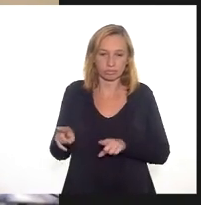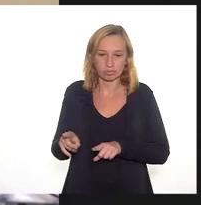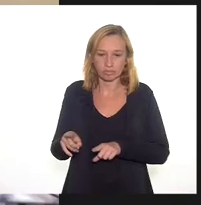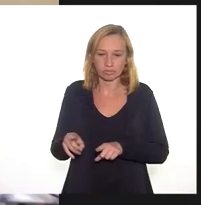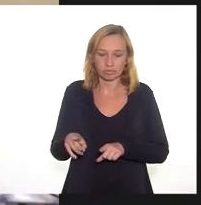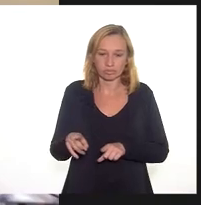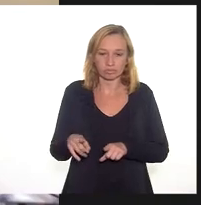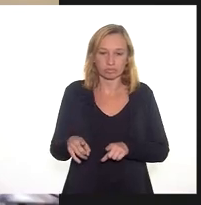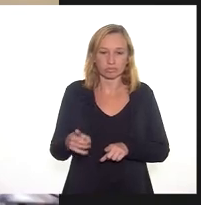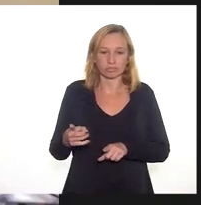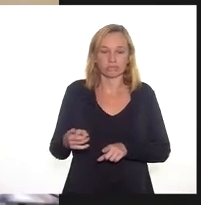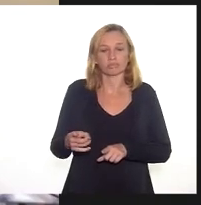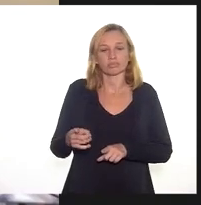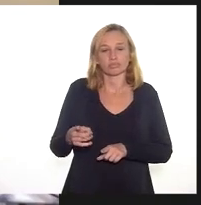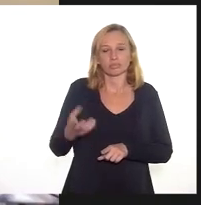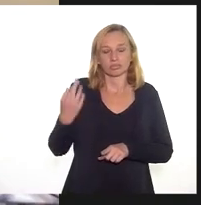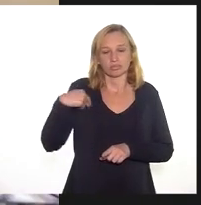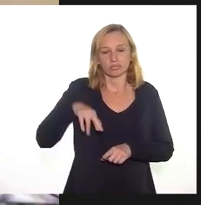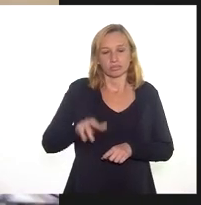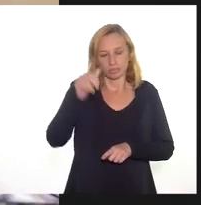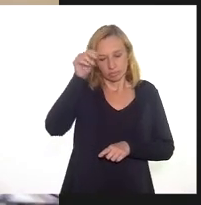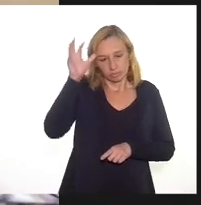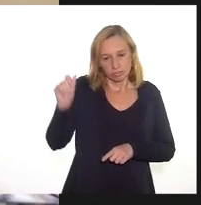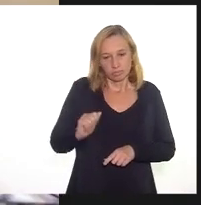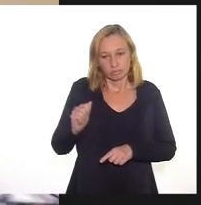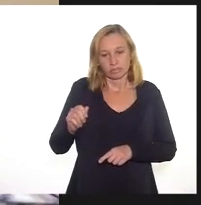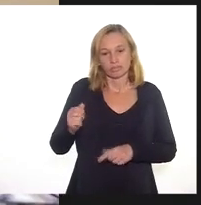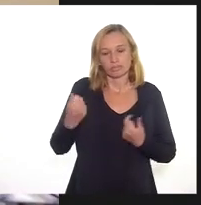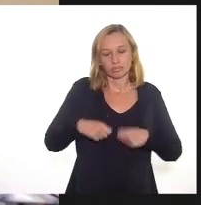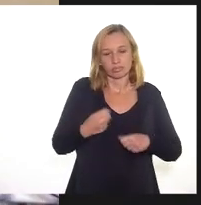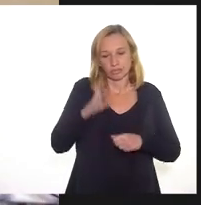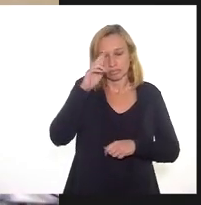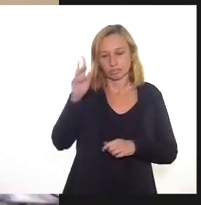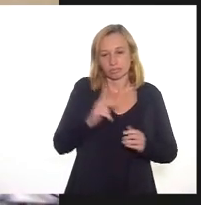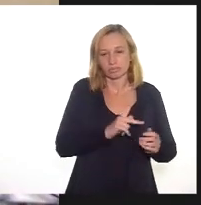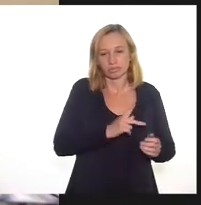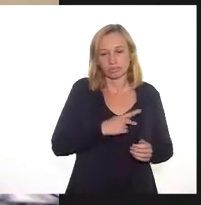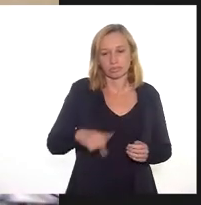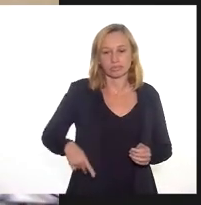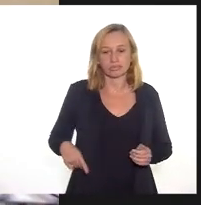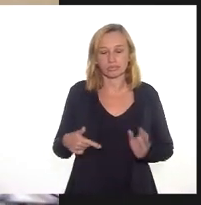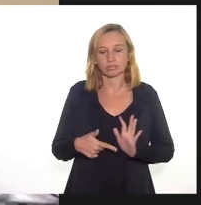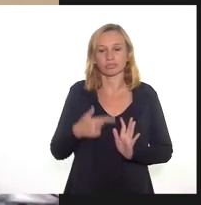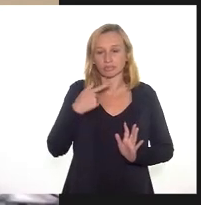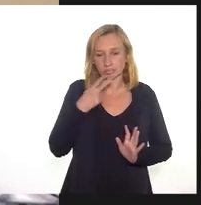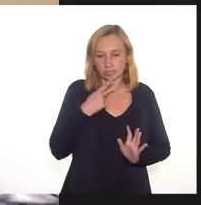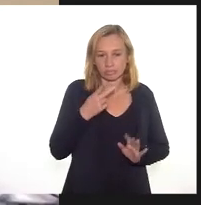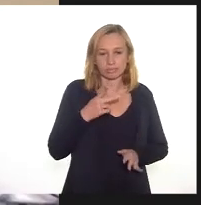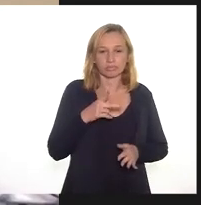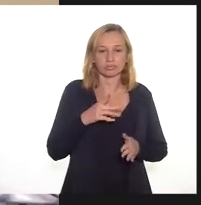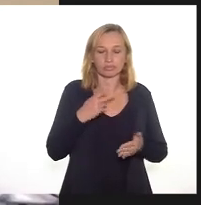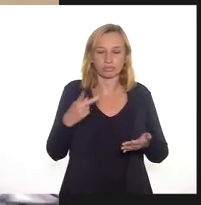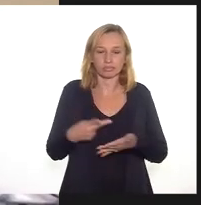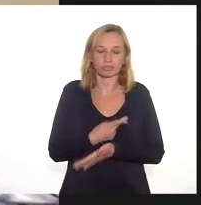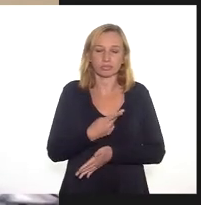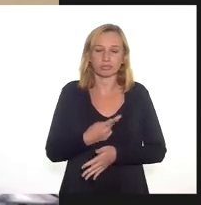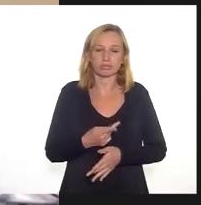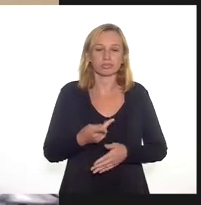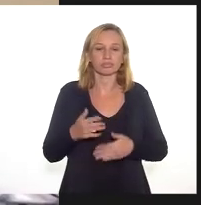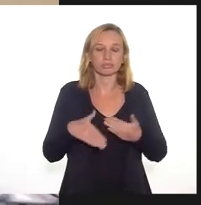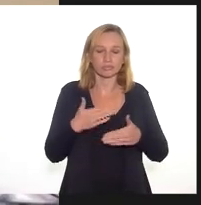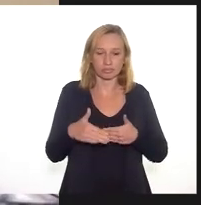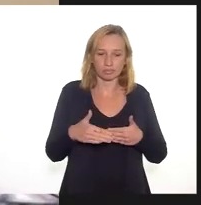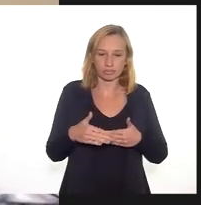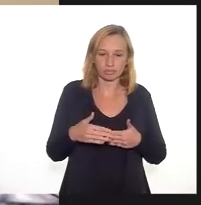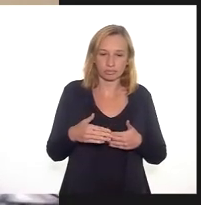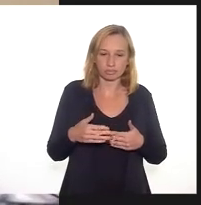de matriz africana. Então, é preciso, senhor presidente, nomear o que tem acontecido nesse processo de intolerância religiosa,